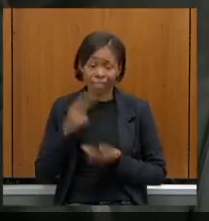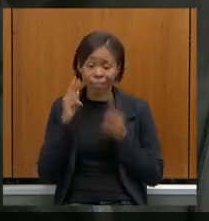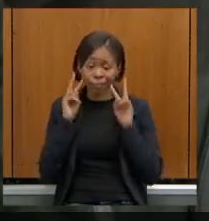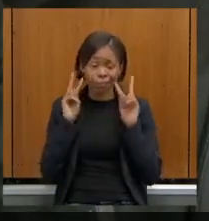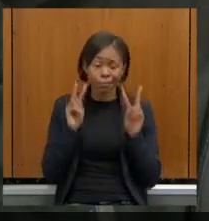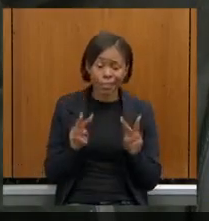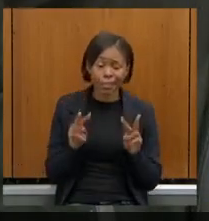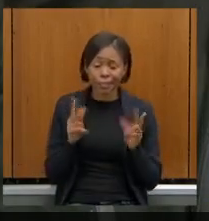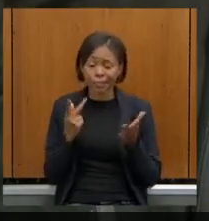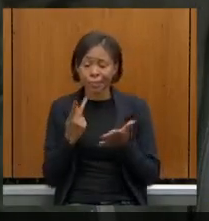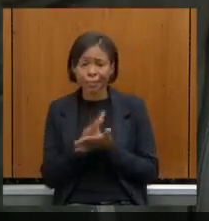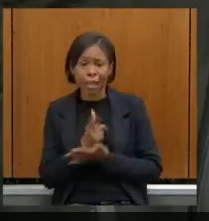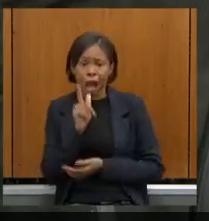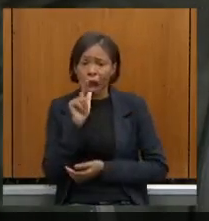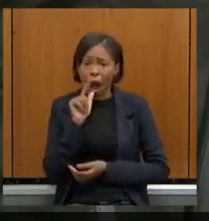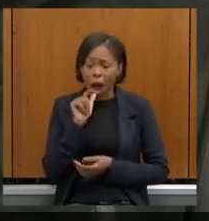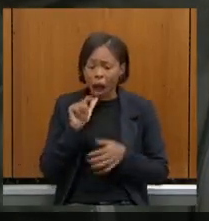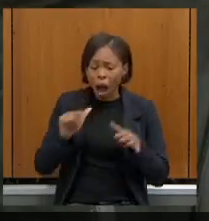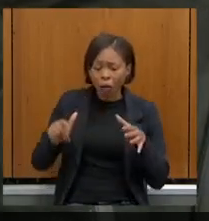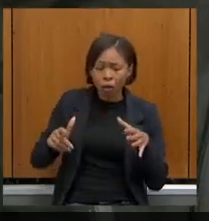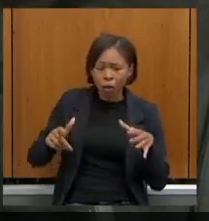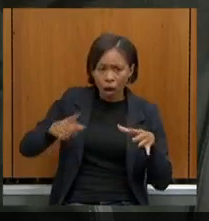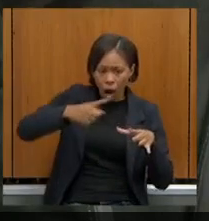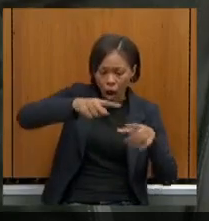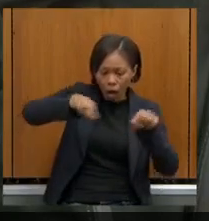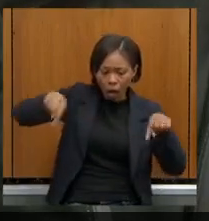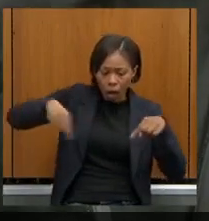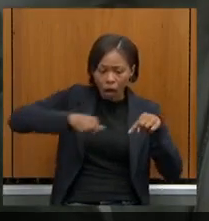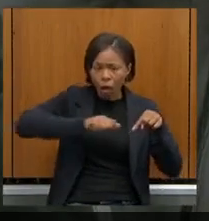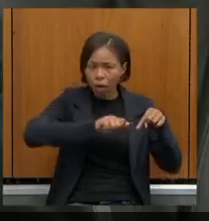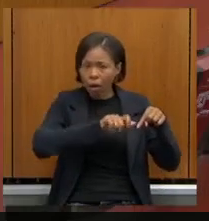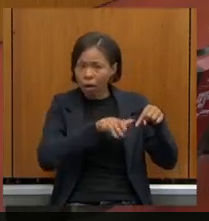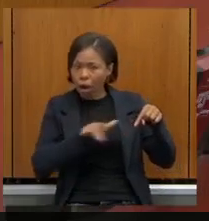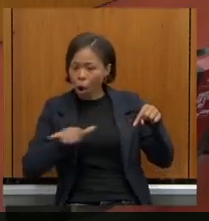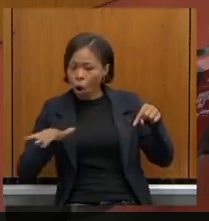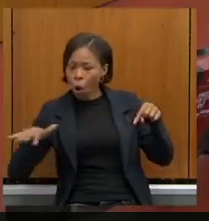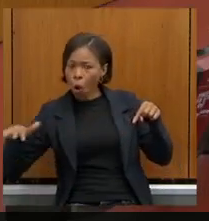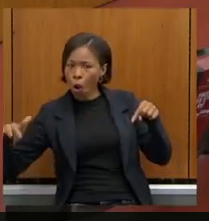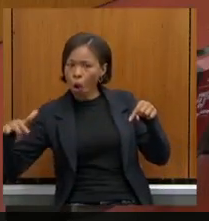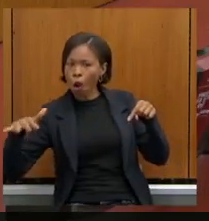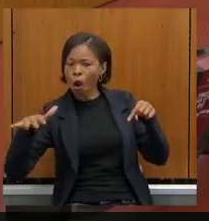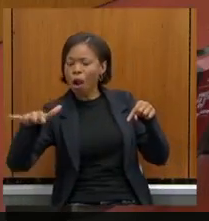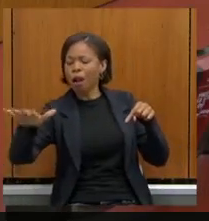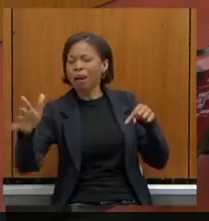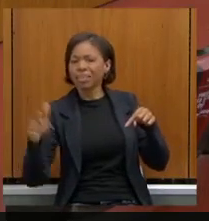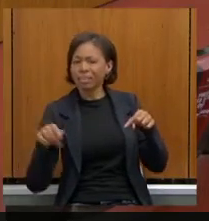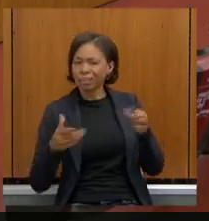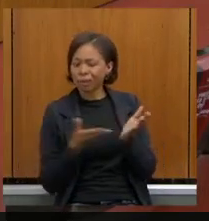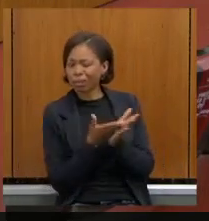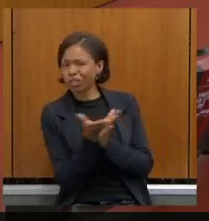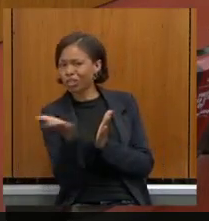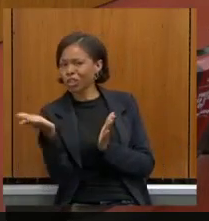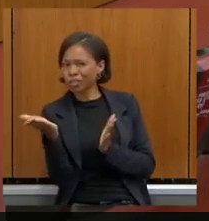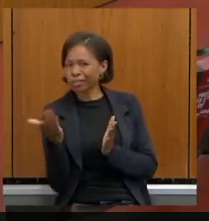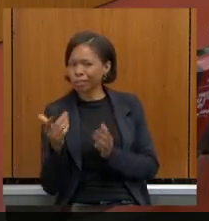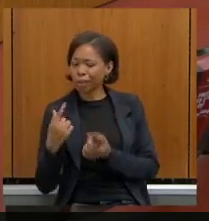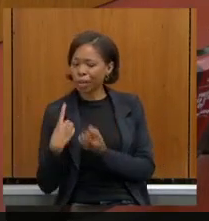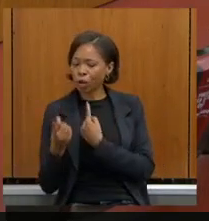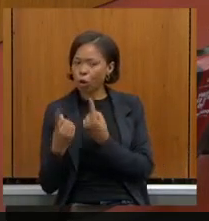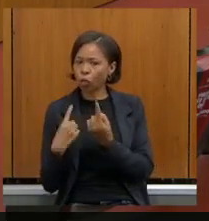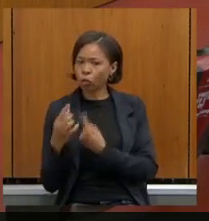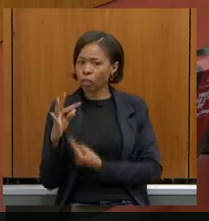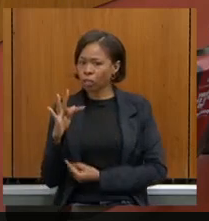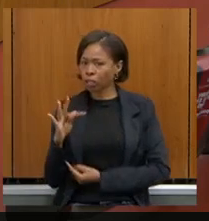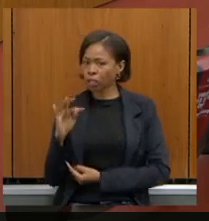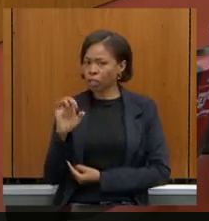a água sendo desviada claramente para a rodovia Tietê pela questão